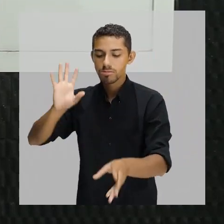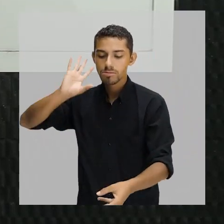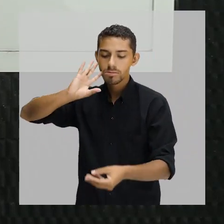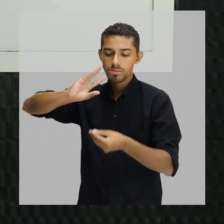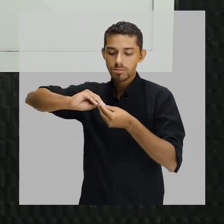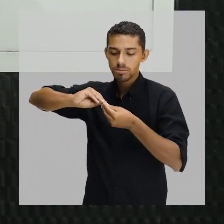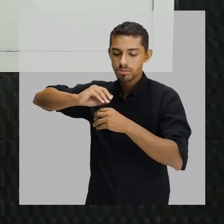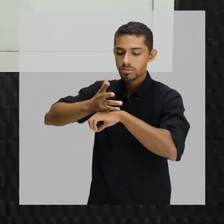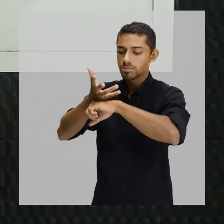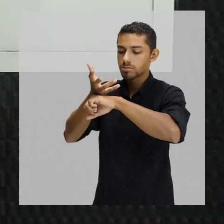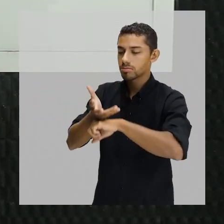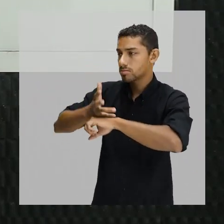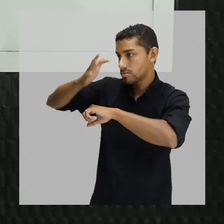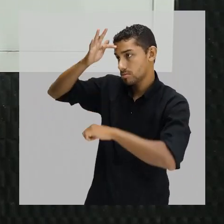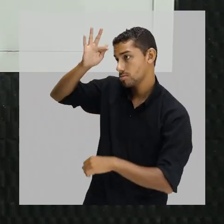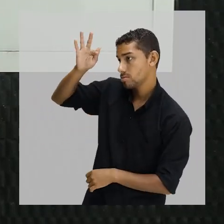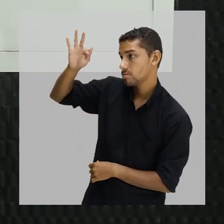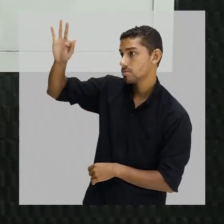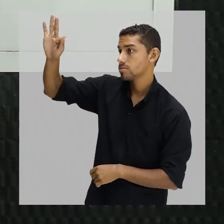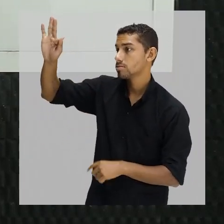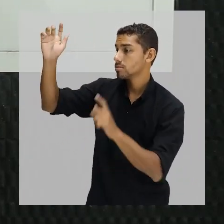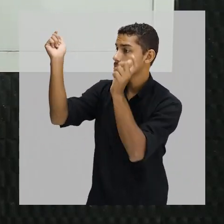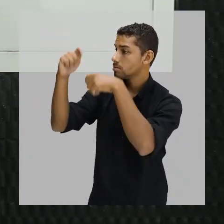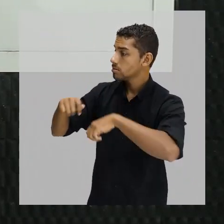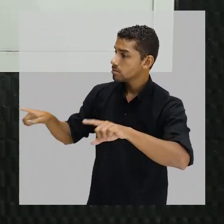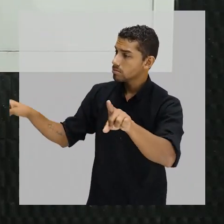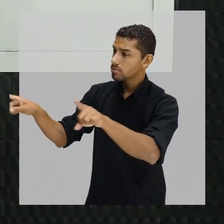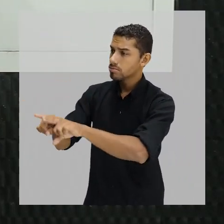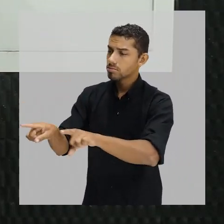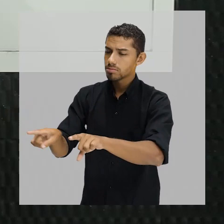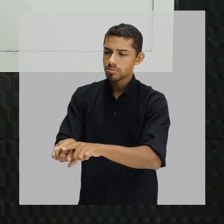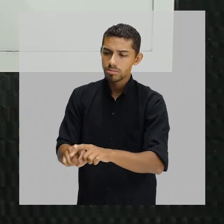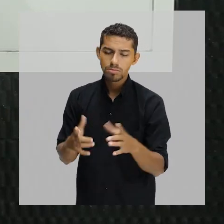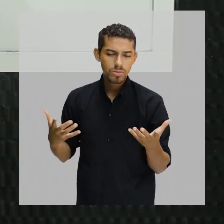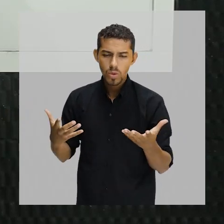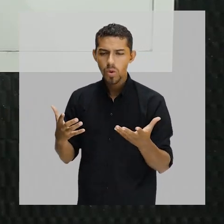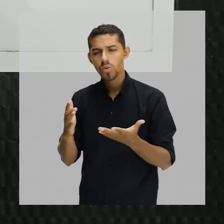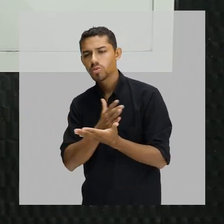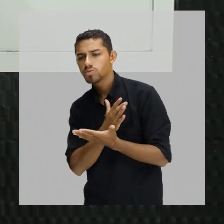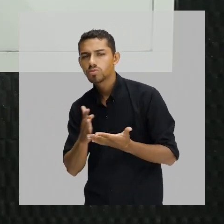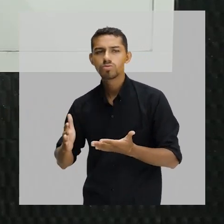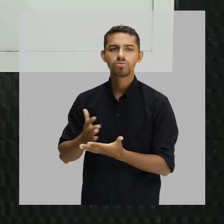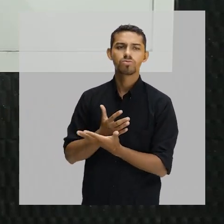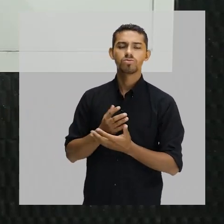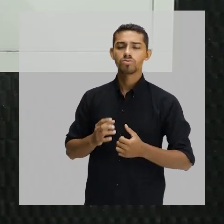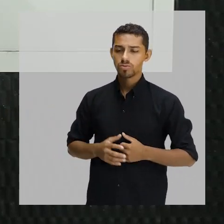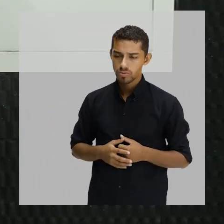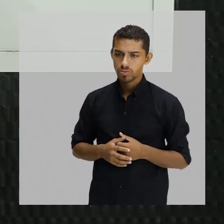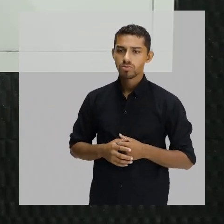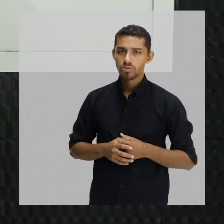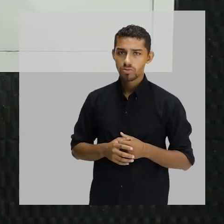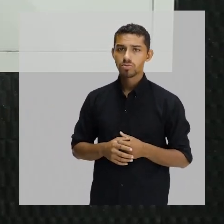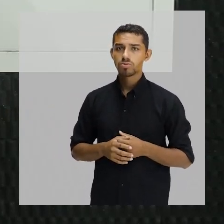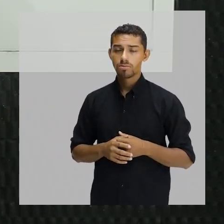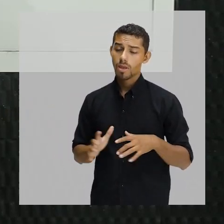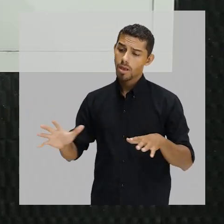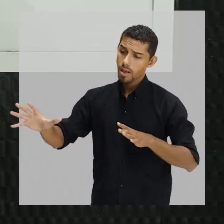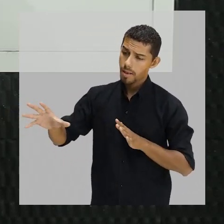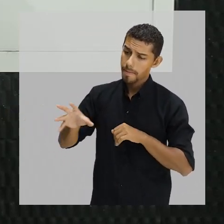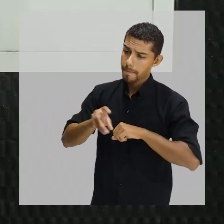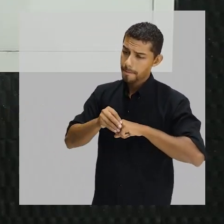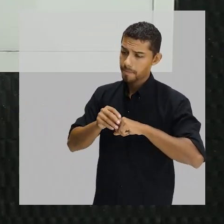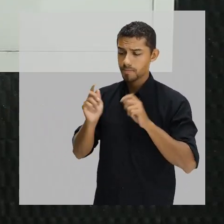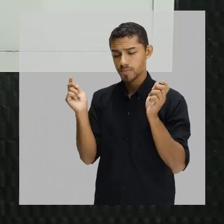relação, ela vem aqui mediada por atitudes filosóficas, não é? Então aqui, quando você vai pegar